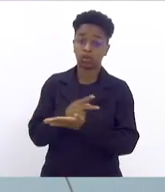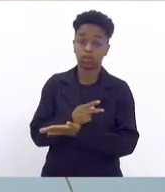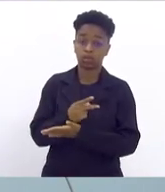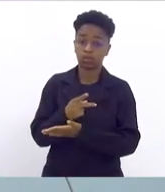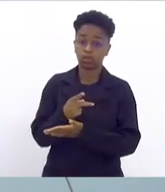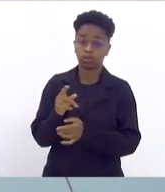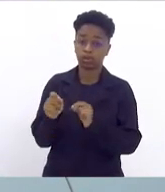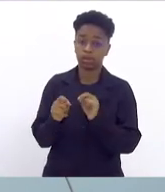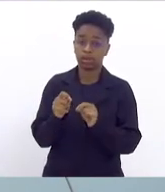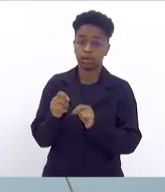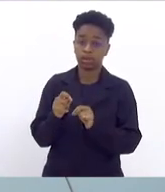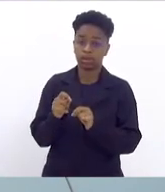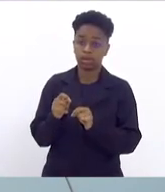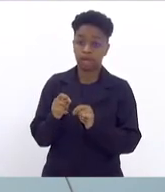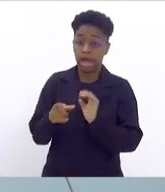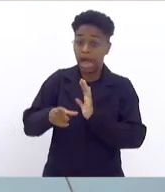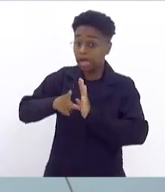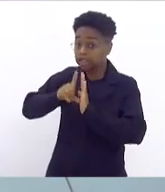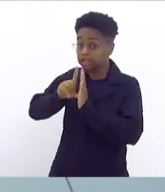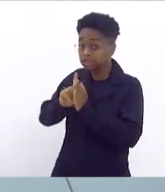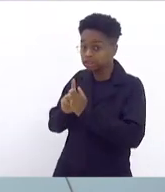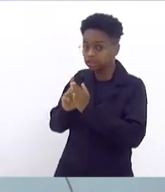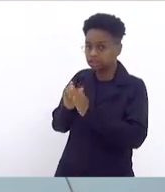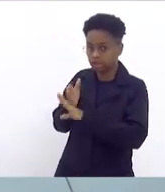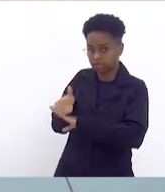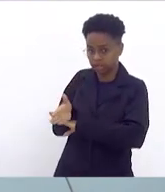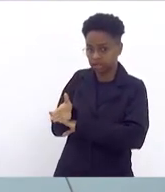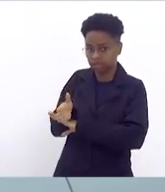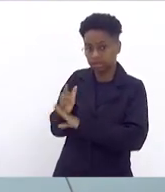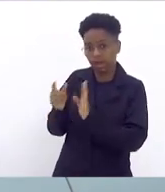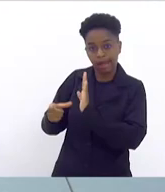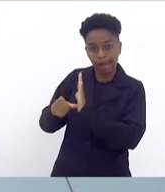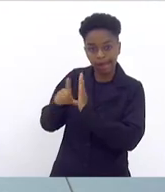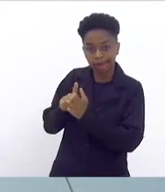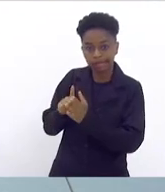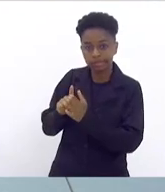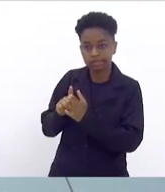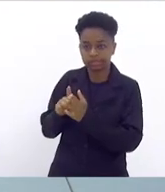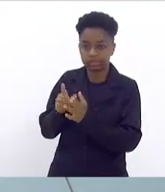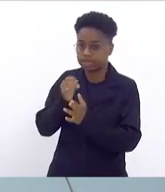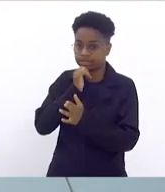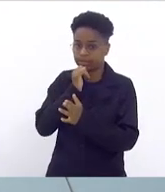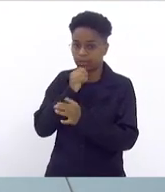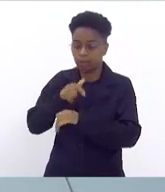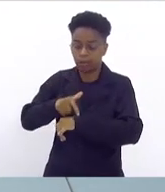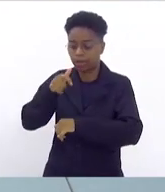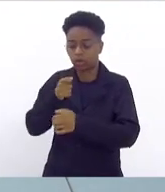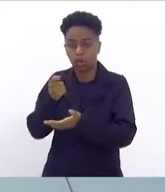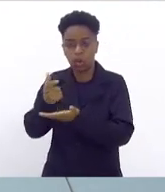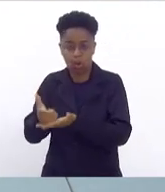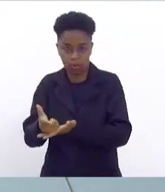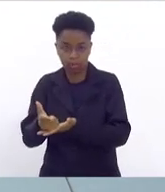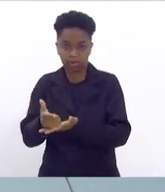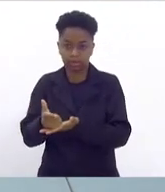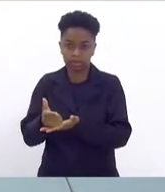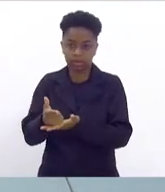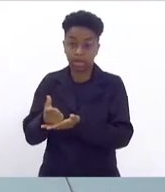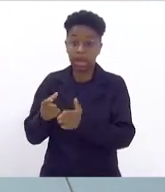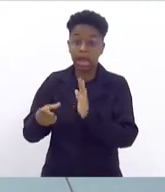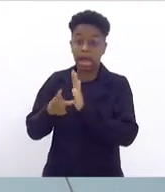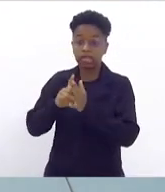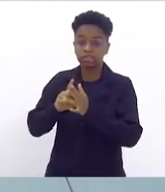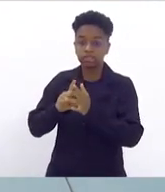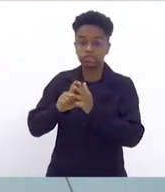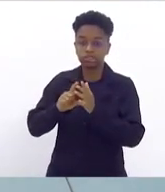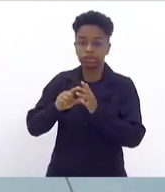pessoa perfeitamente identificada antes do embarque, antes de passar na bilheteria, né, ou antes de passar na